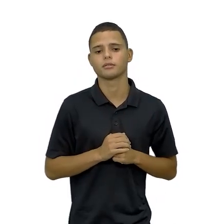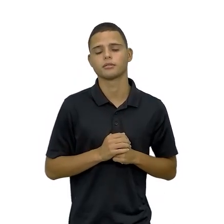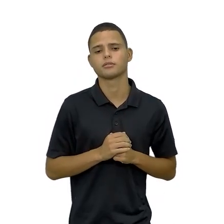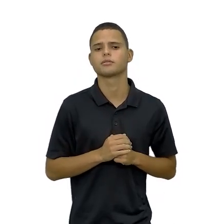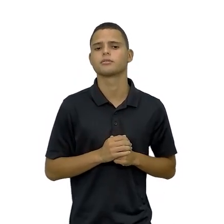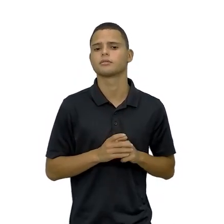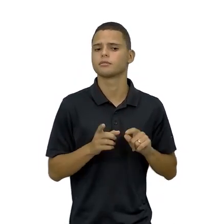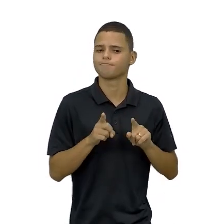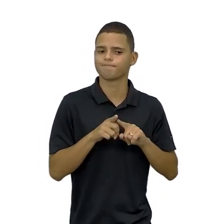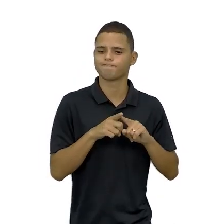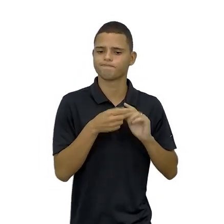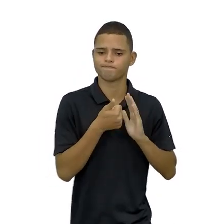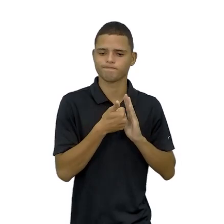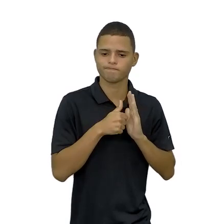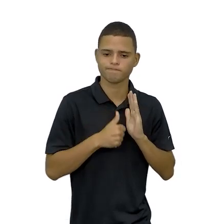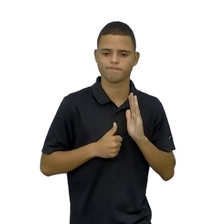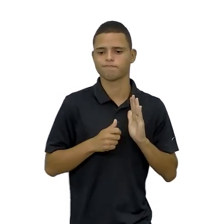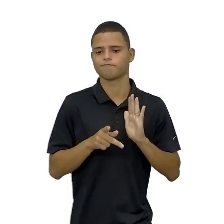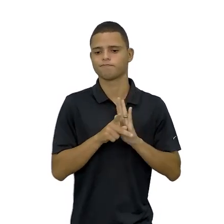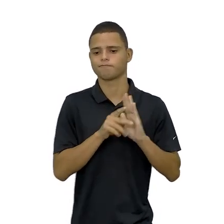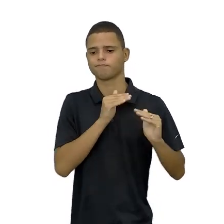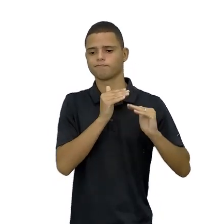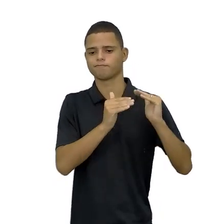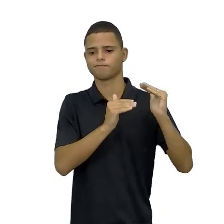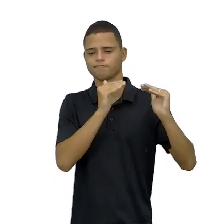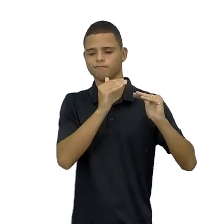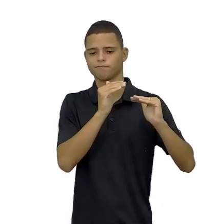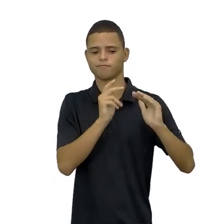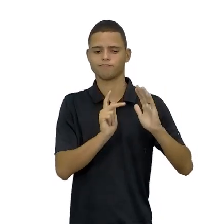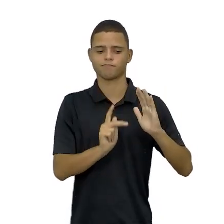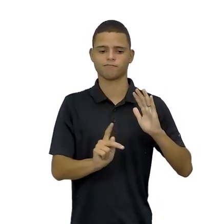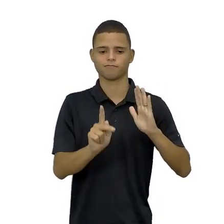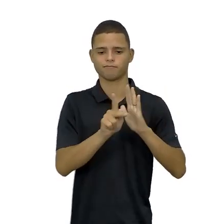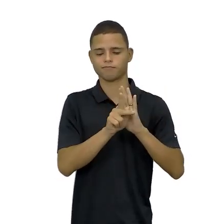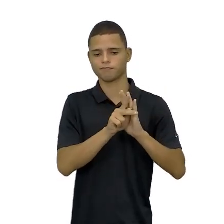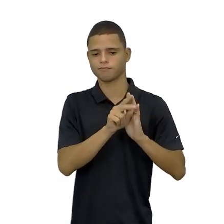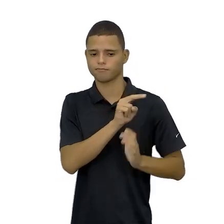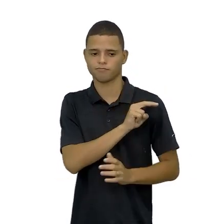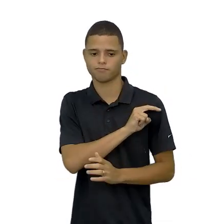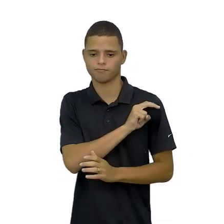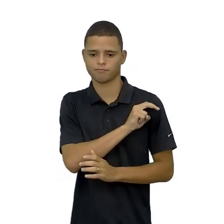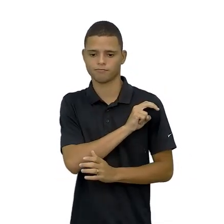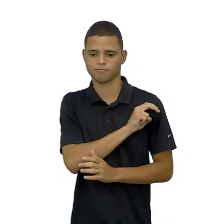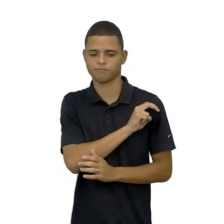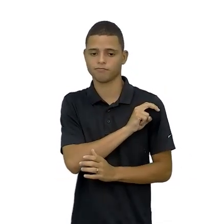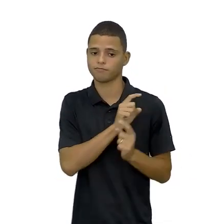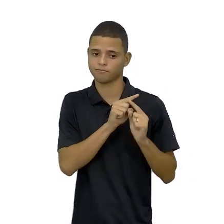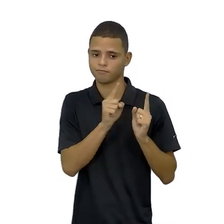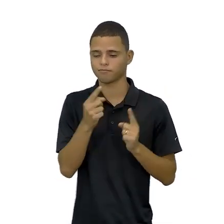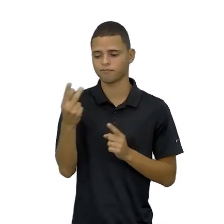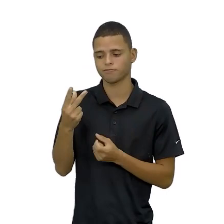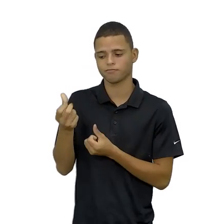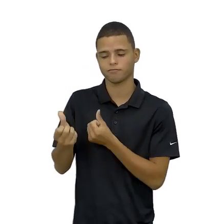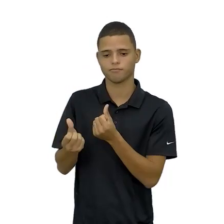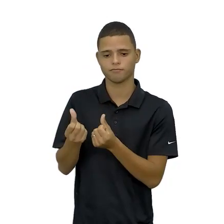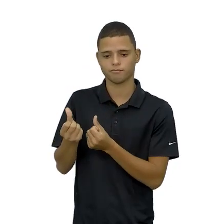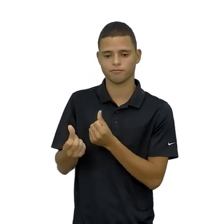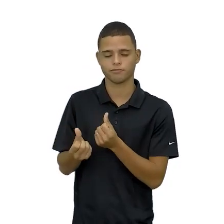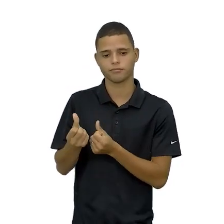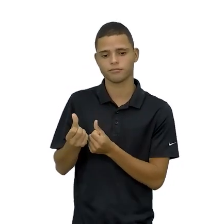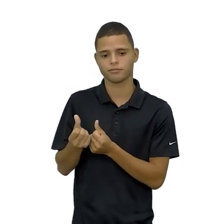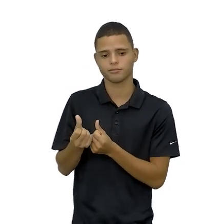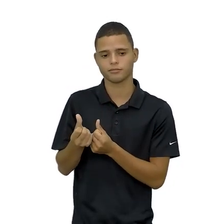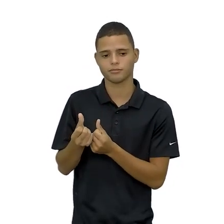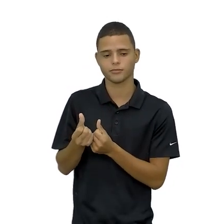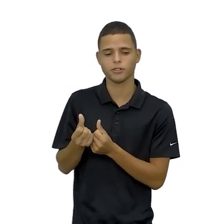também na avaliação de processo do próprio quinto ano, só que do segundo bimestre, notem que